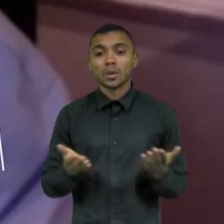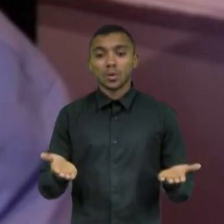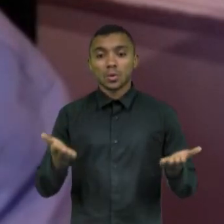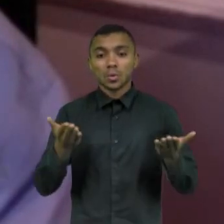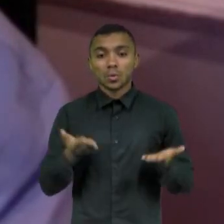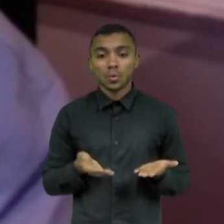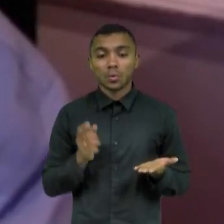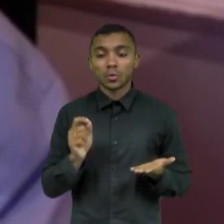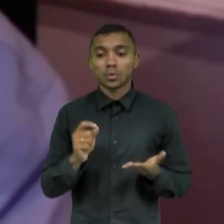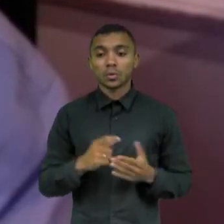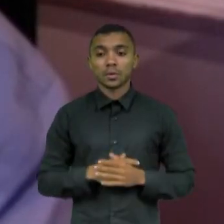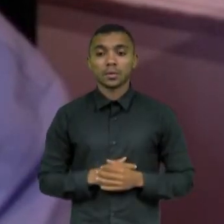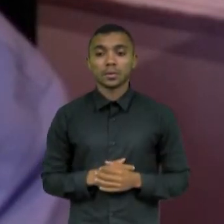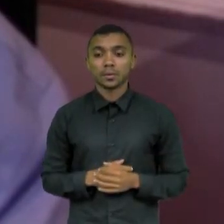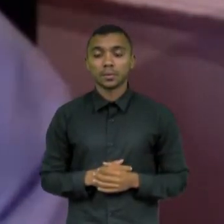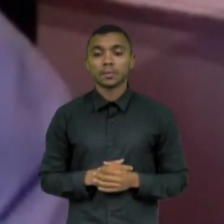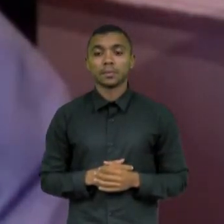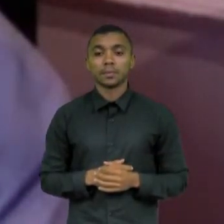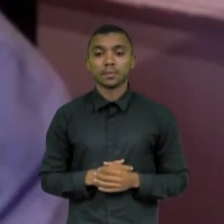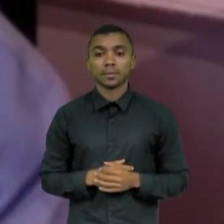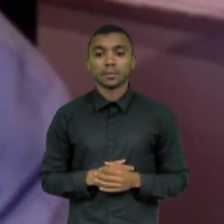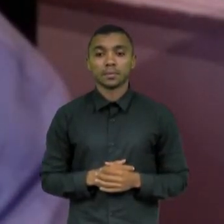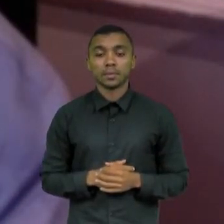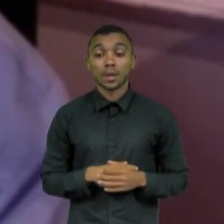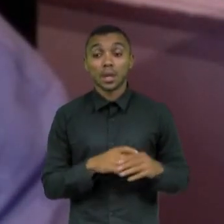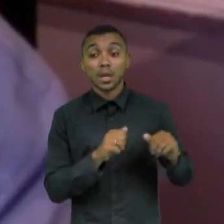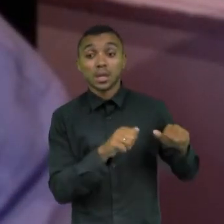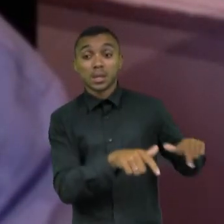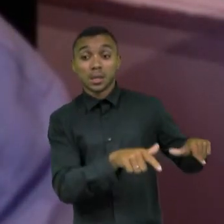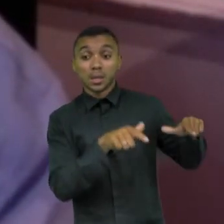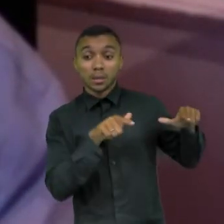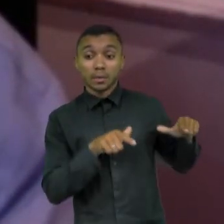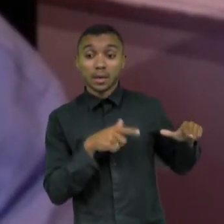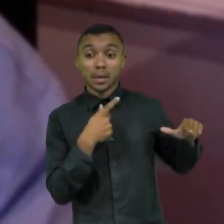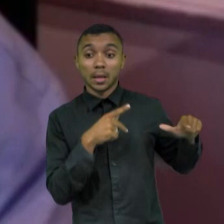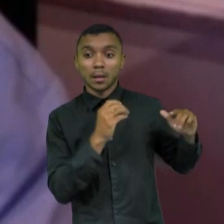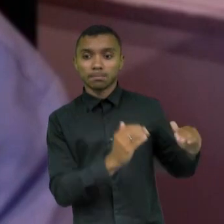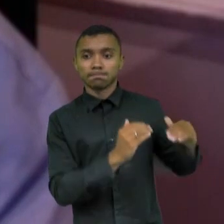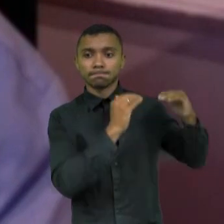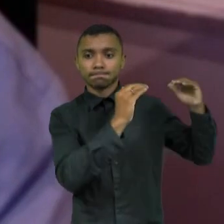ponto que o seguinte, que os diplomas de nível superior